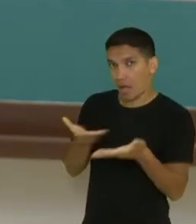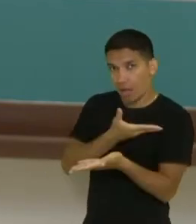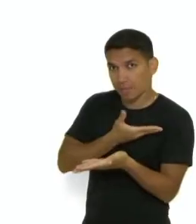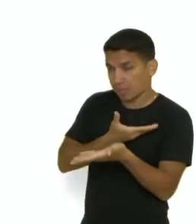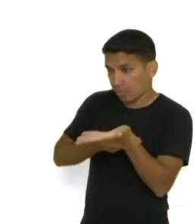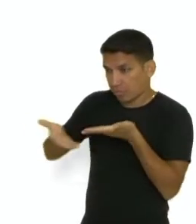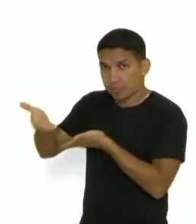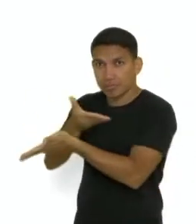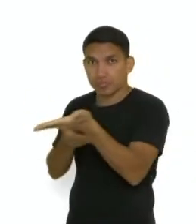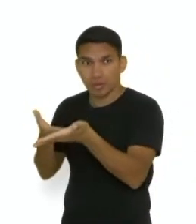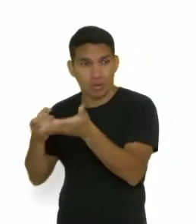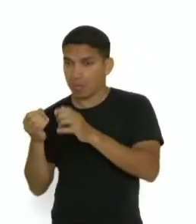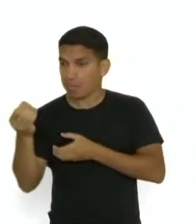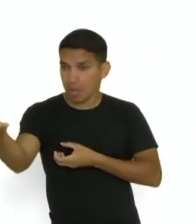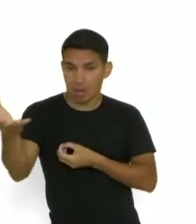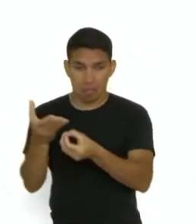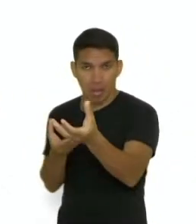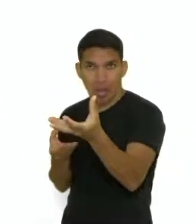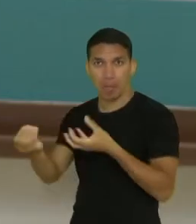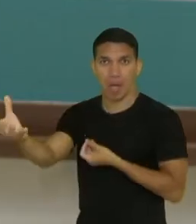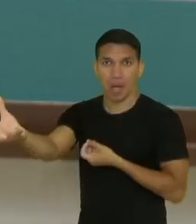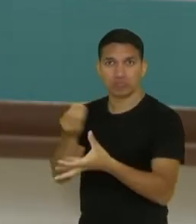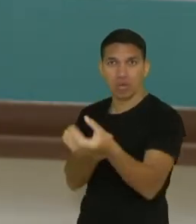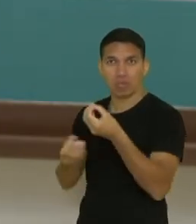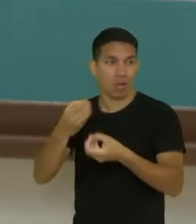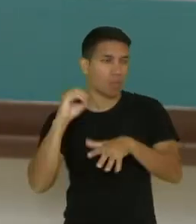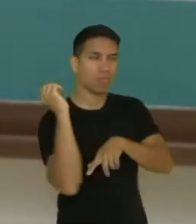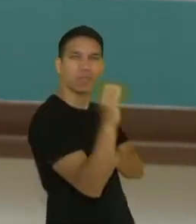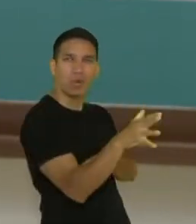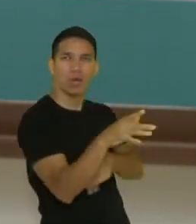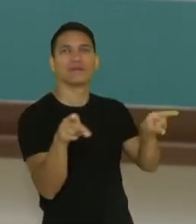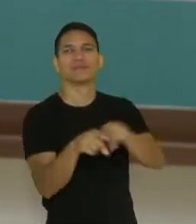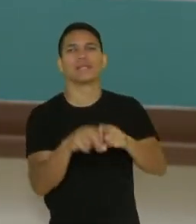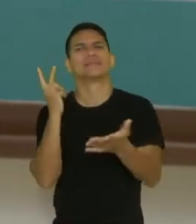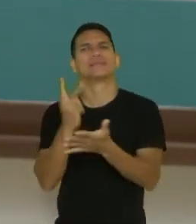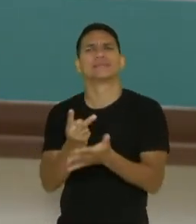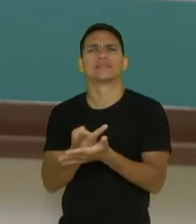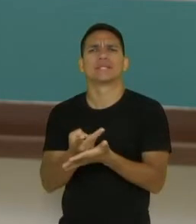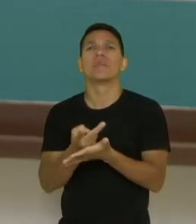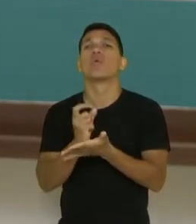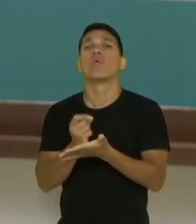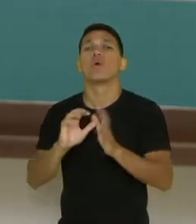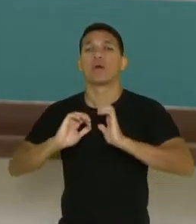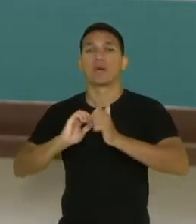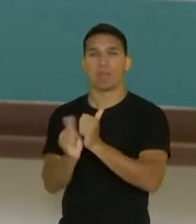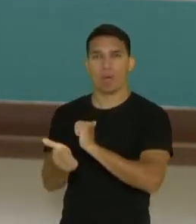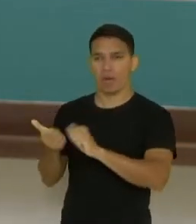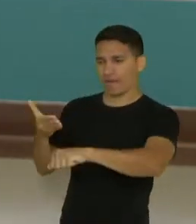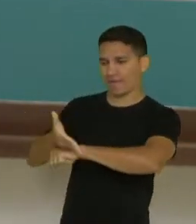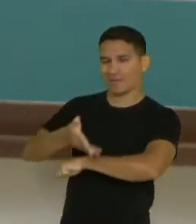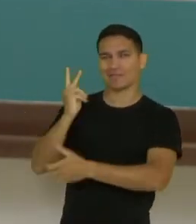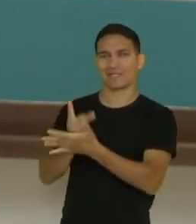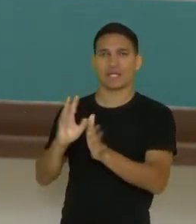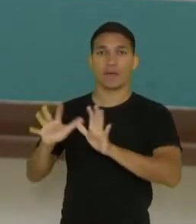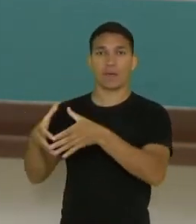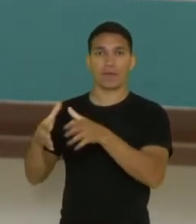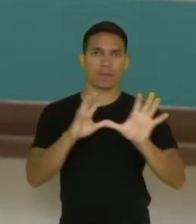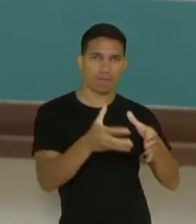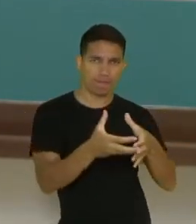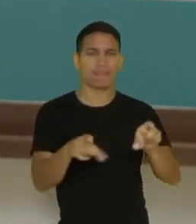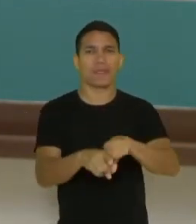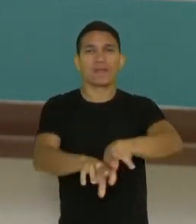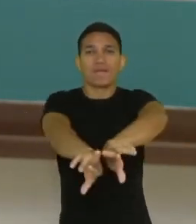Transportes invasão sempre caracterizadas por ser uma modalidade coletiva né vários adversários e